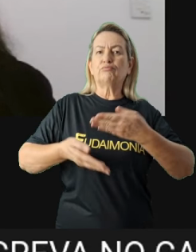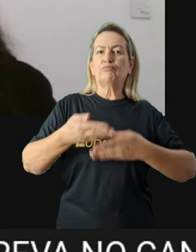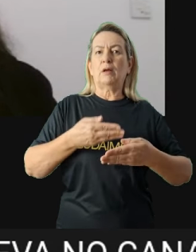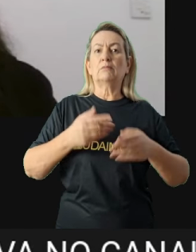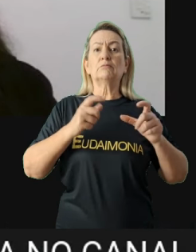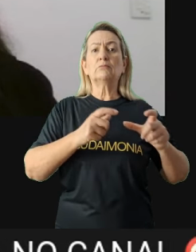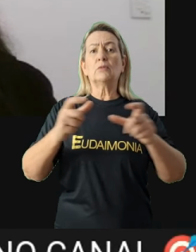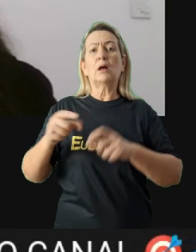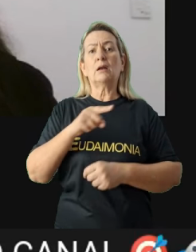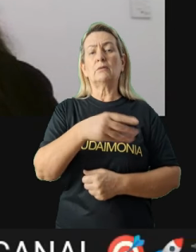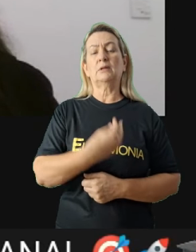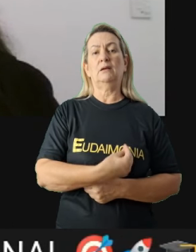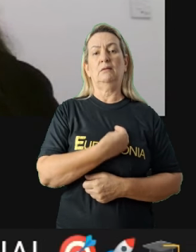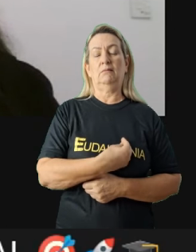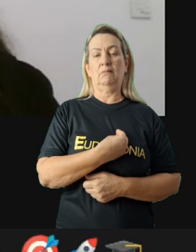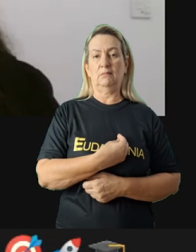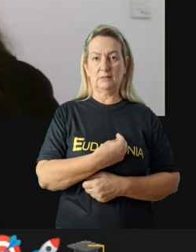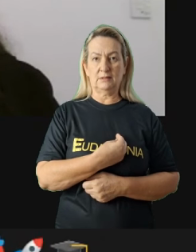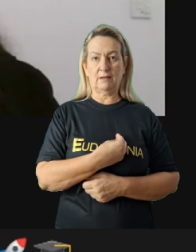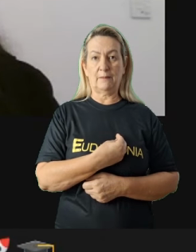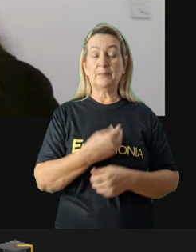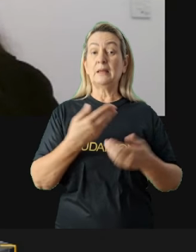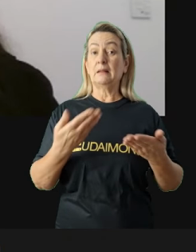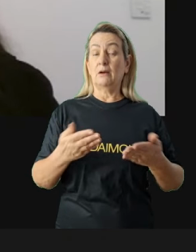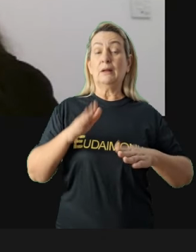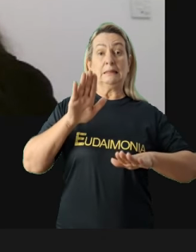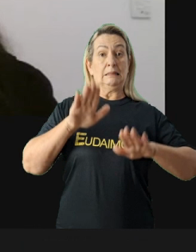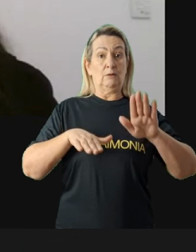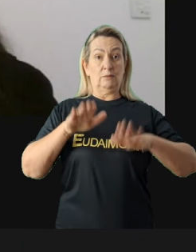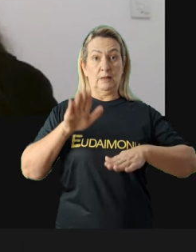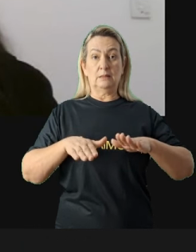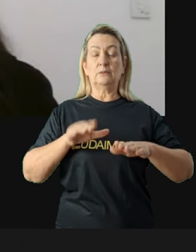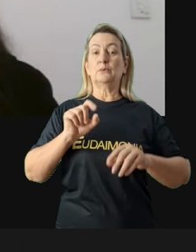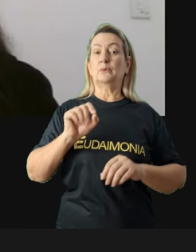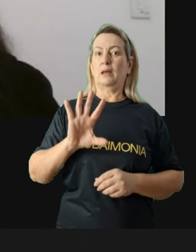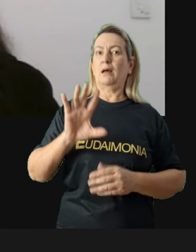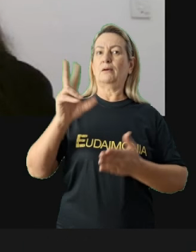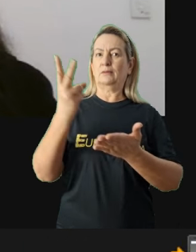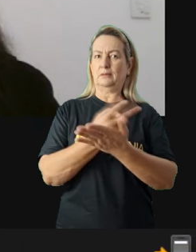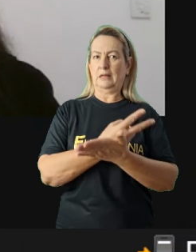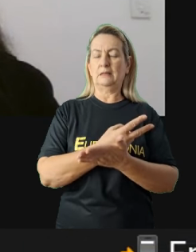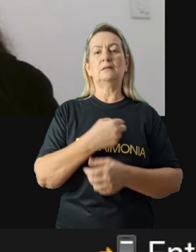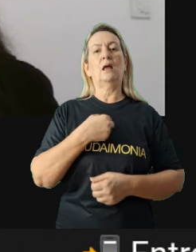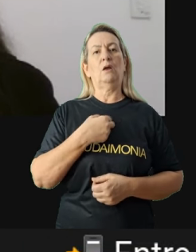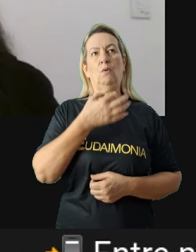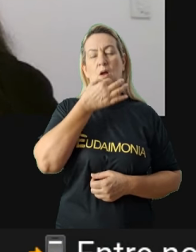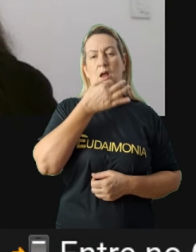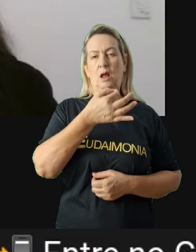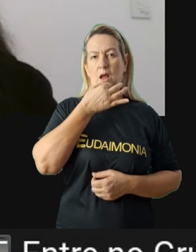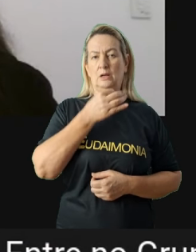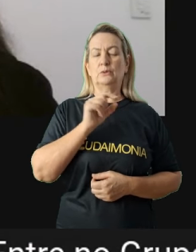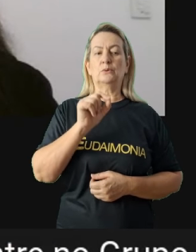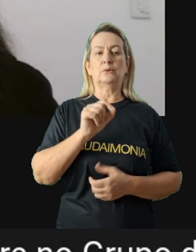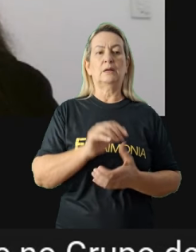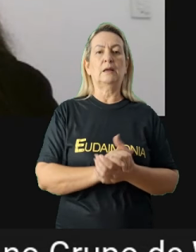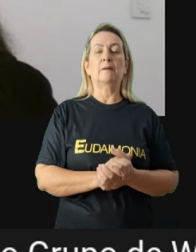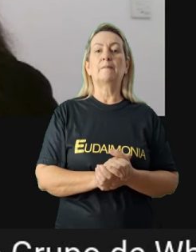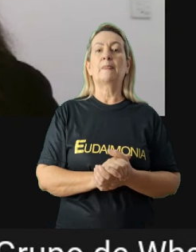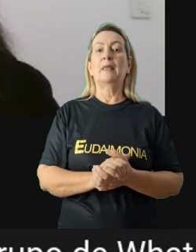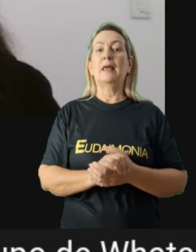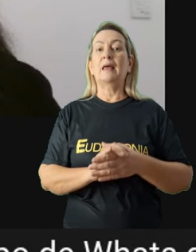aquele conhecimento para aplicar no mundo, né, onde ele está inserido. E talvez, né, que eu